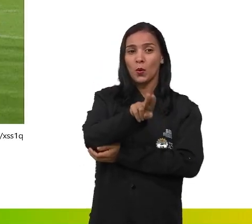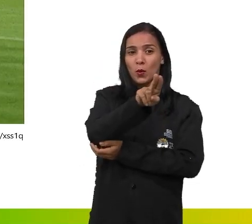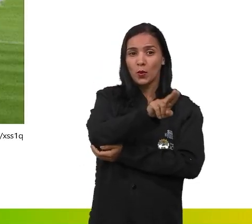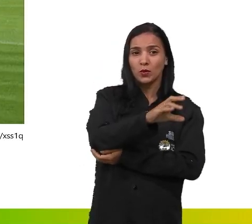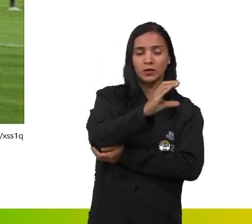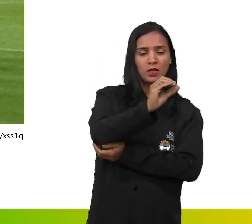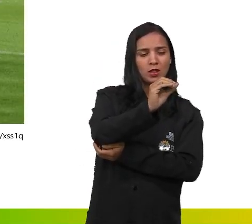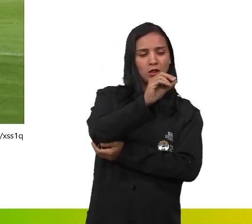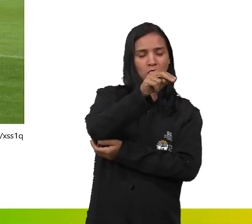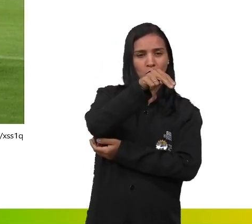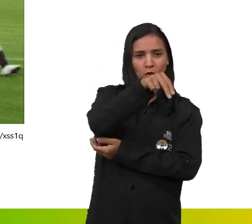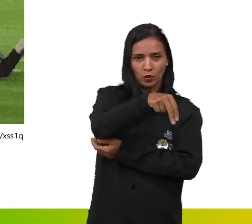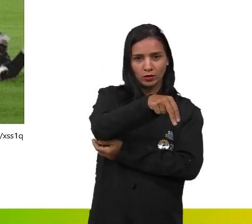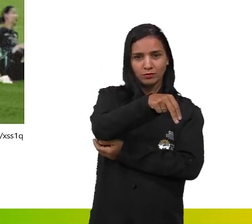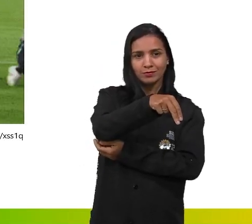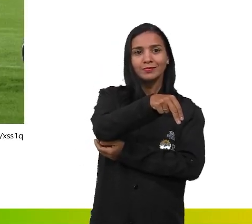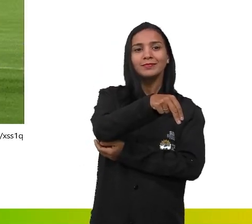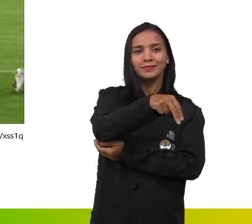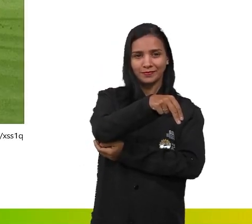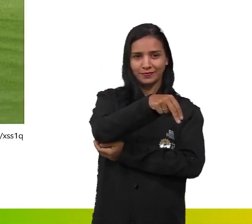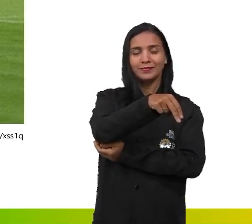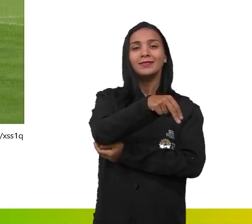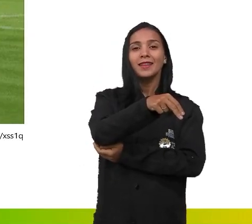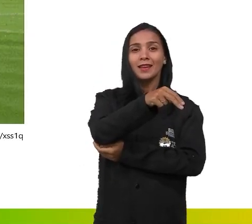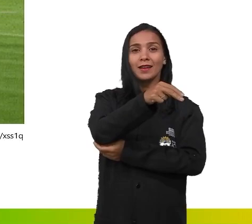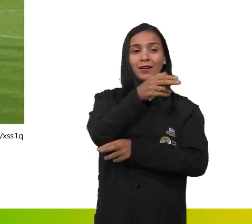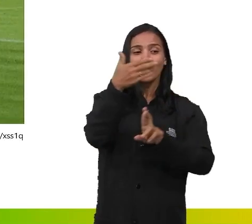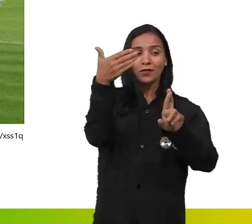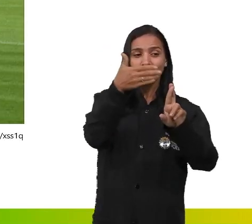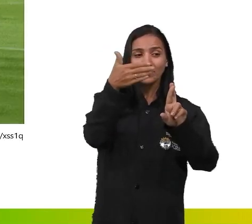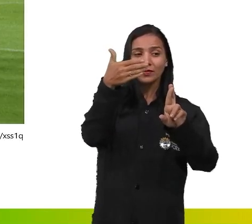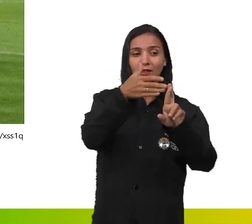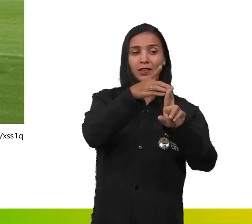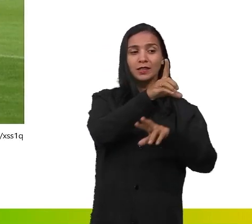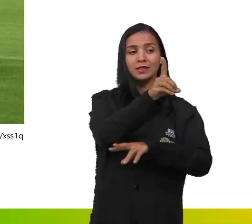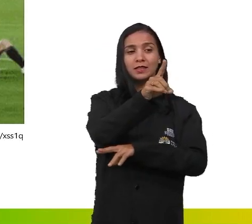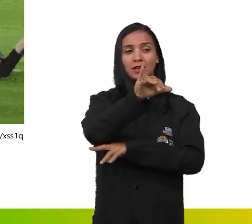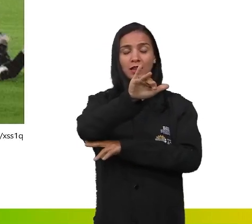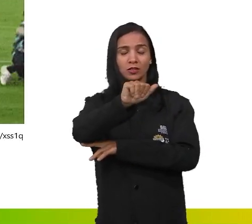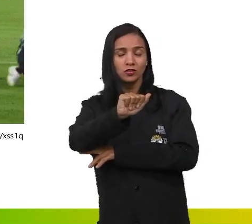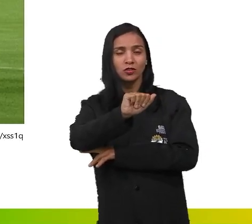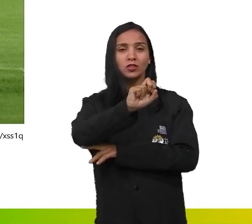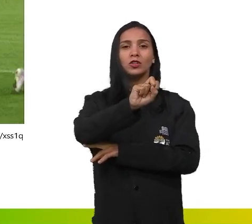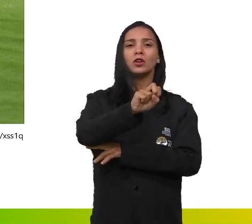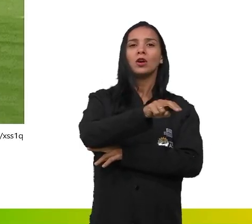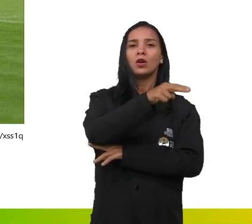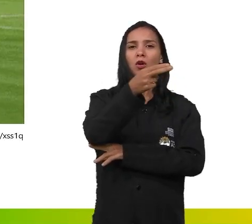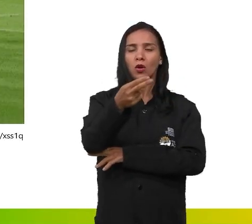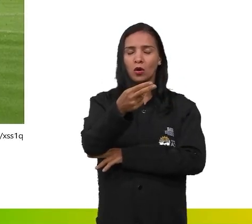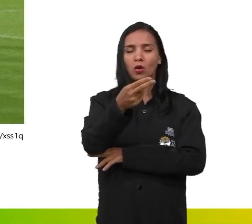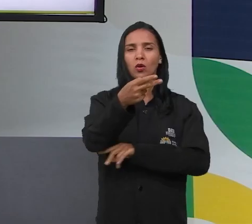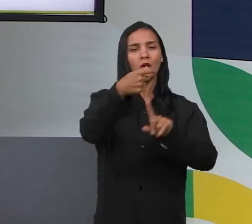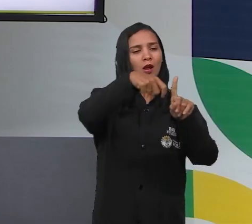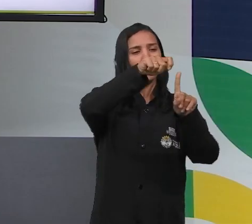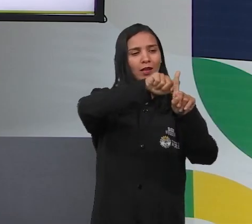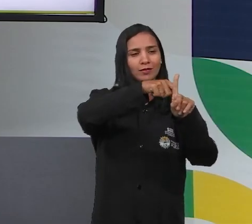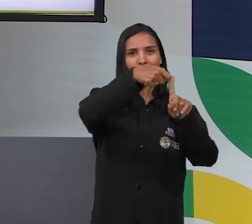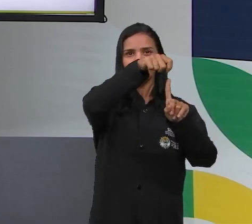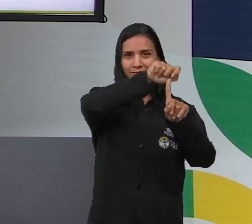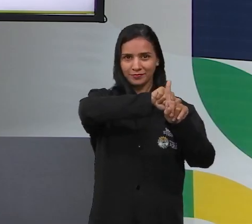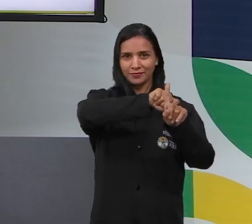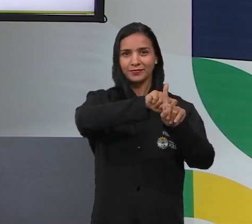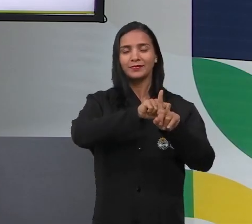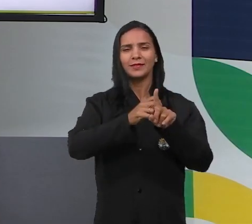esse on para falar sobre datas, então fica até mais fácil para você memorizar em relação a essa